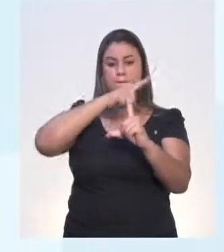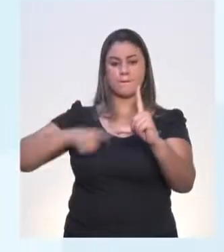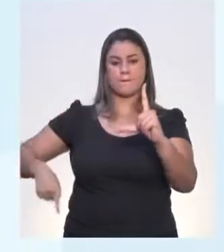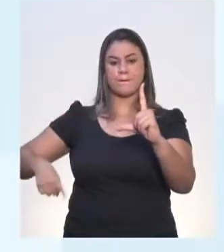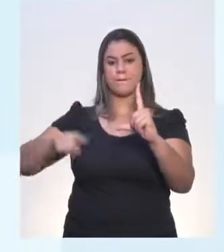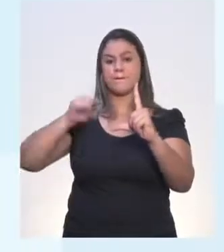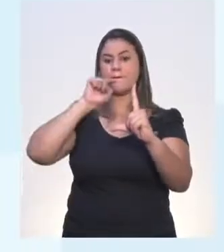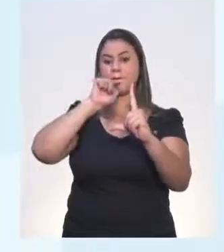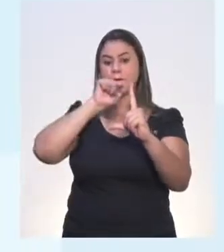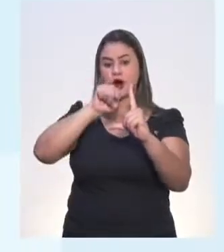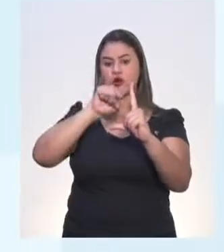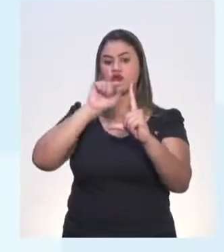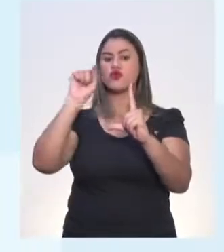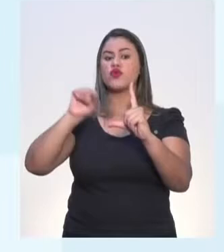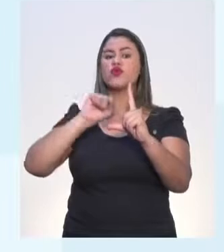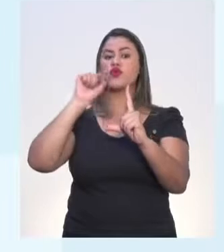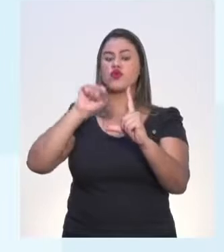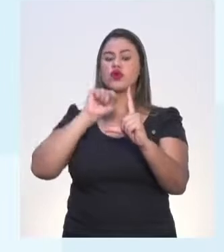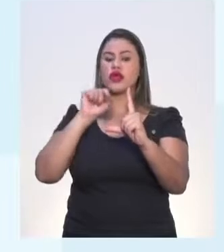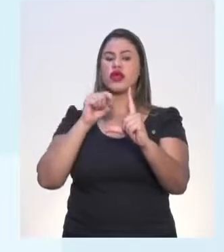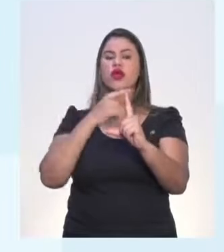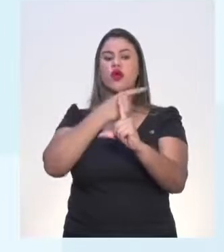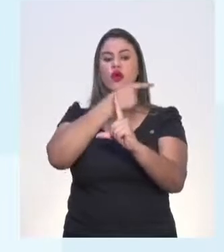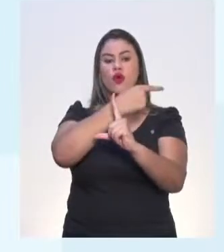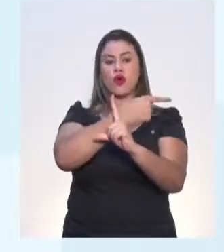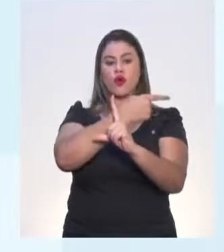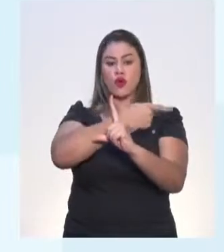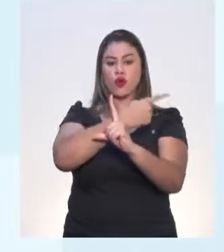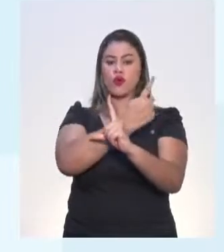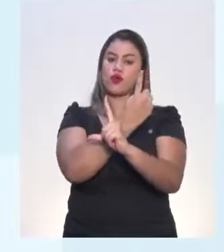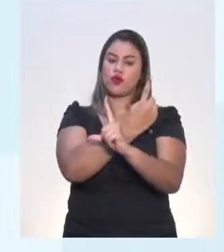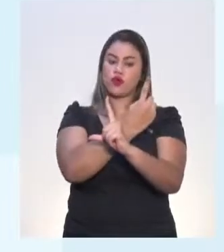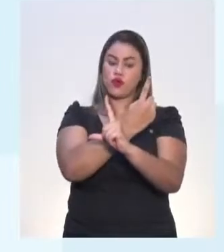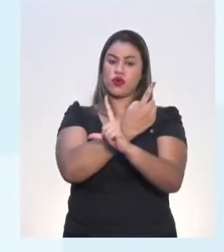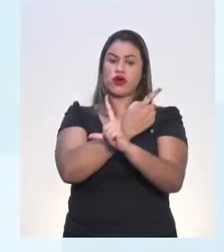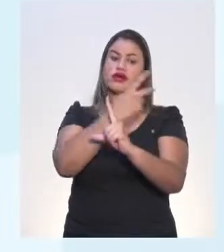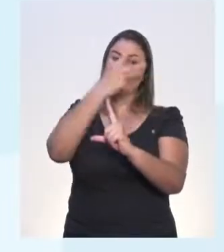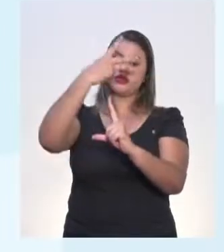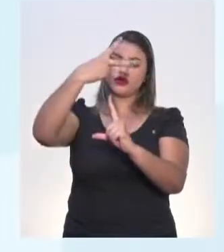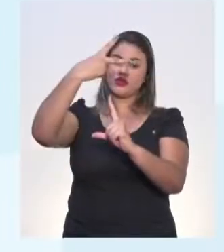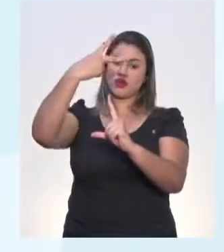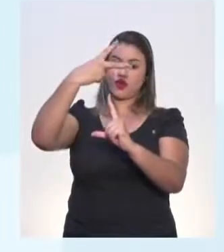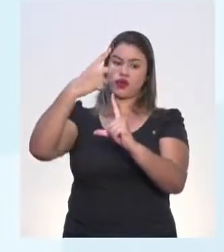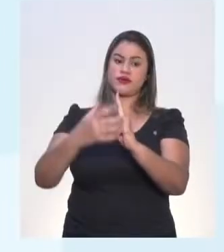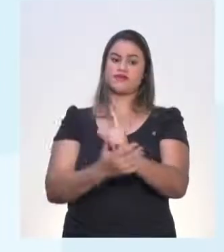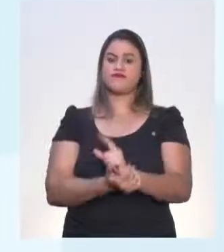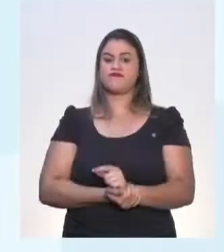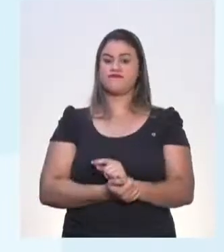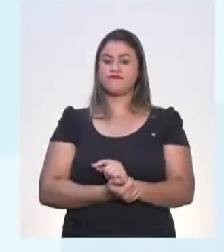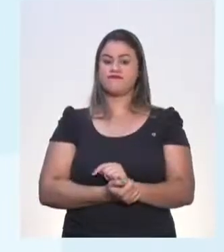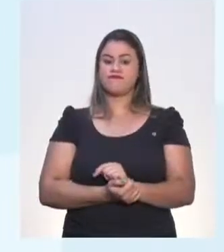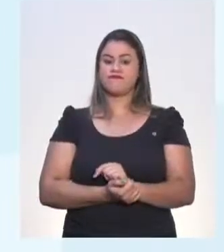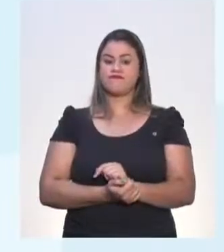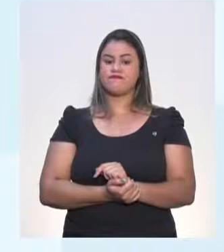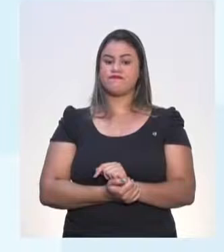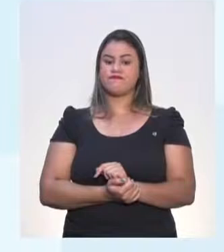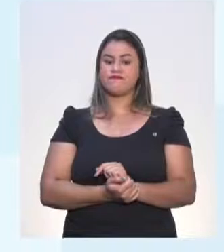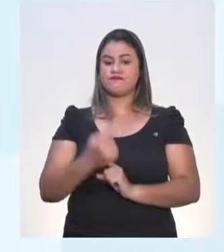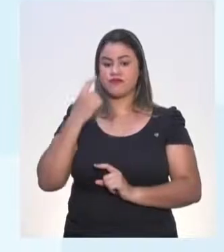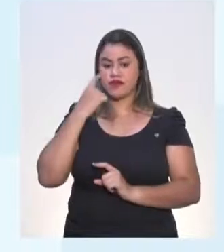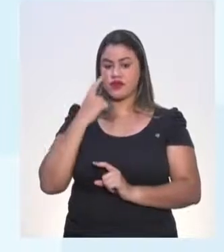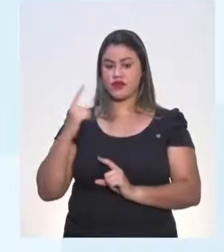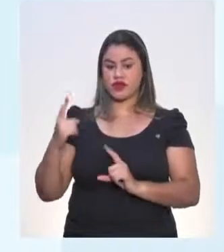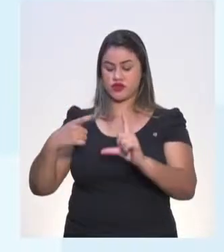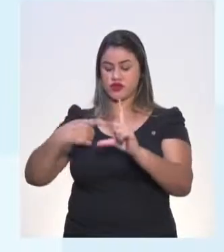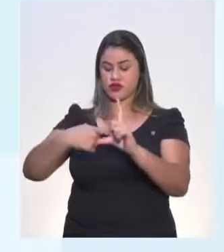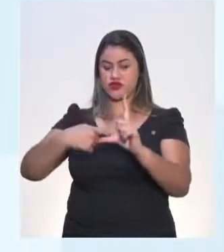dado, por exemplo, aqui como 1 negativo e 2. Então, como vocês viram ali, ó, 1 negativo do